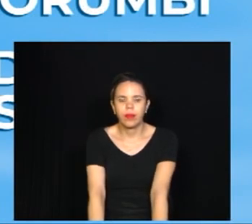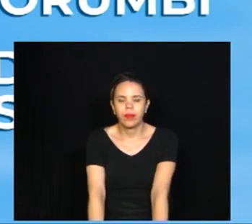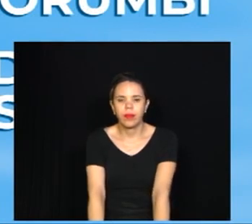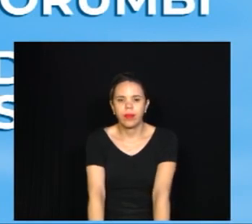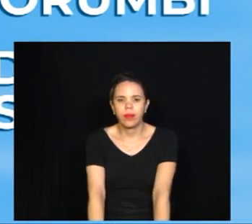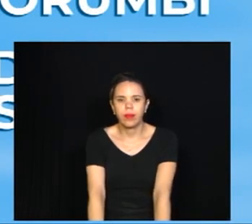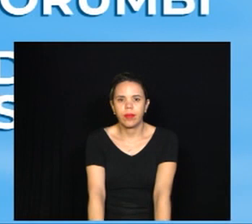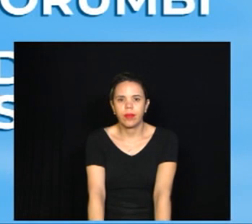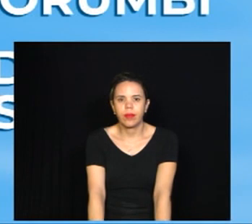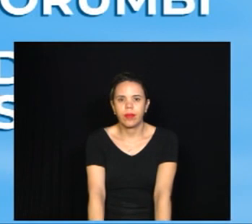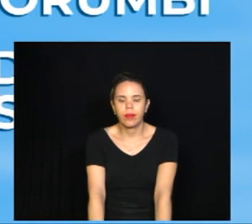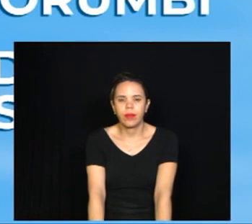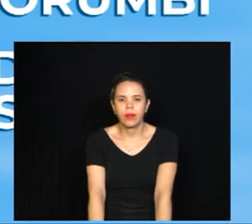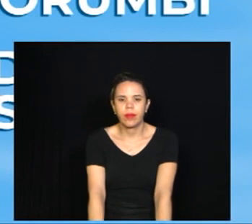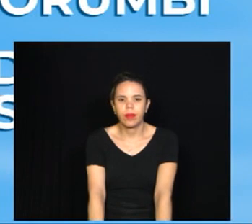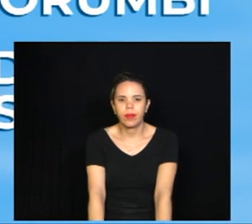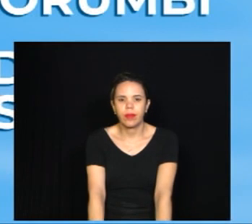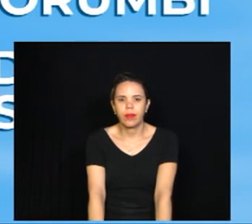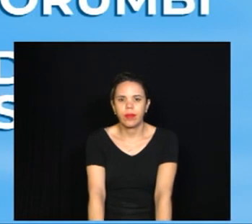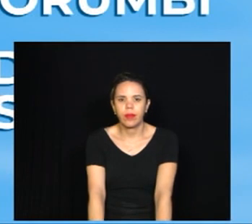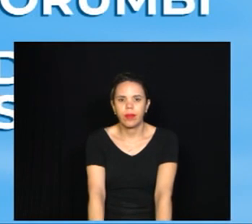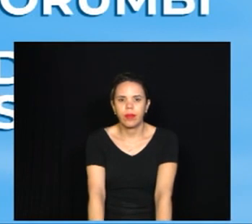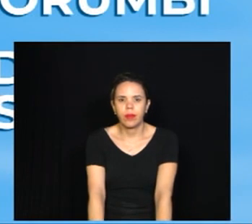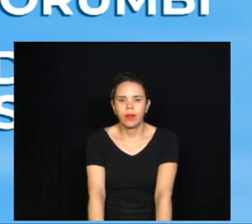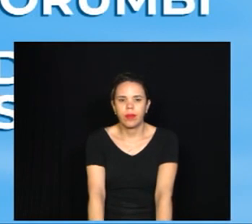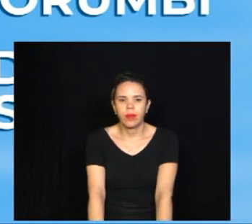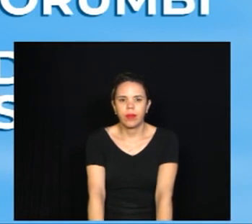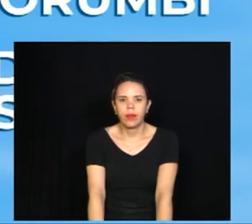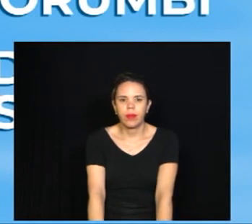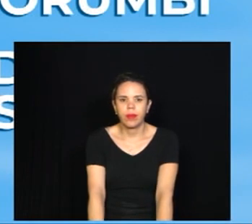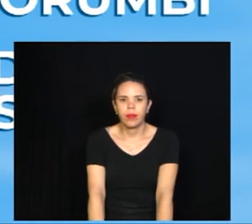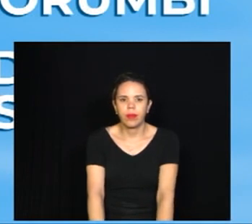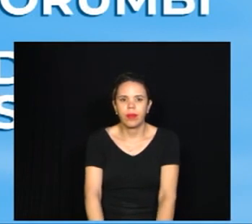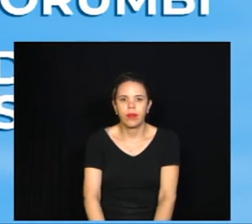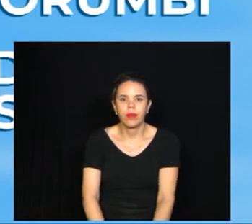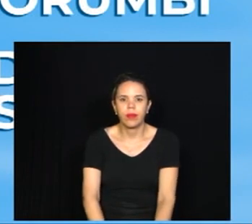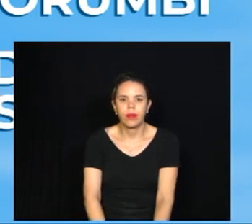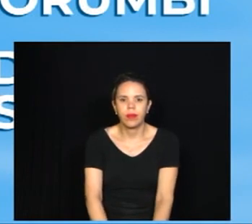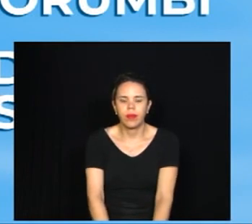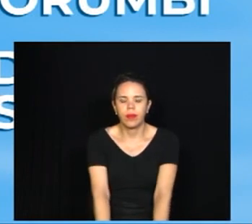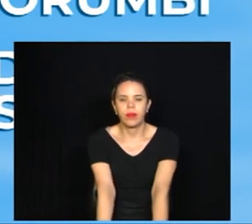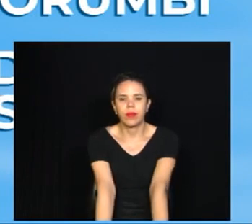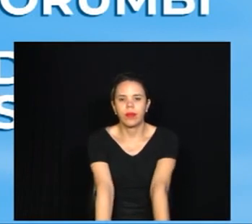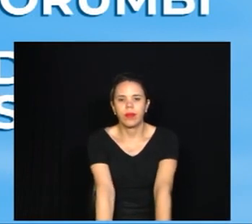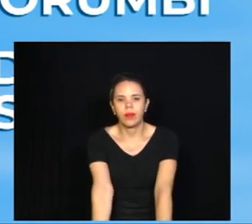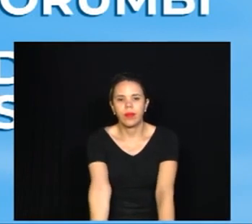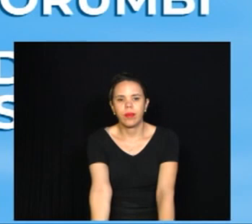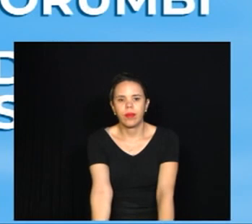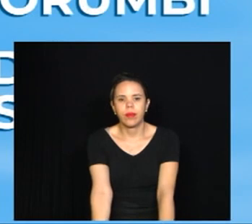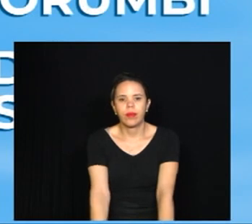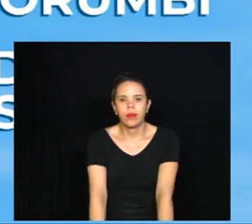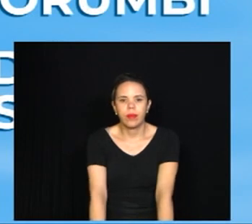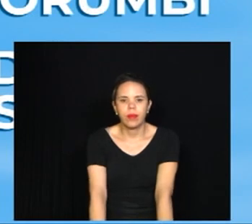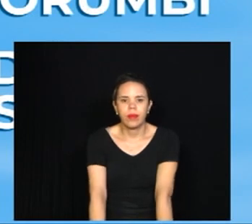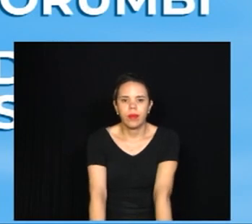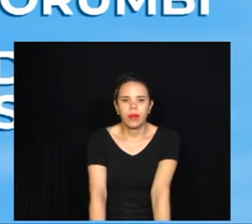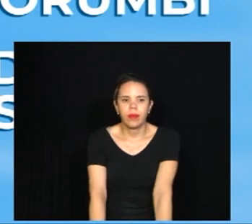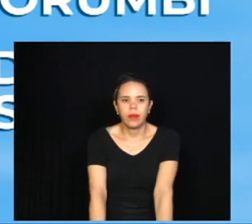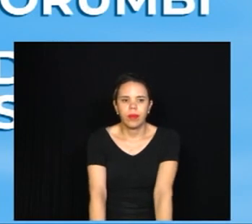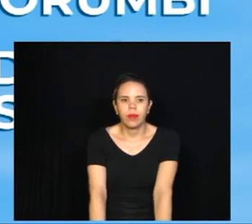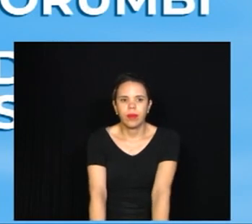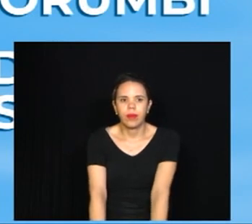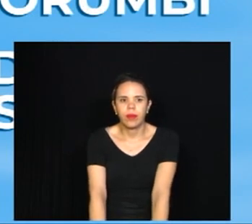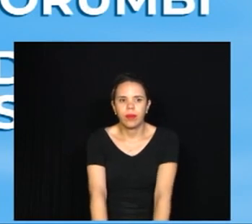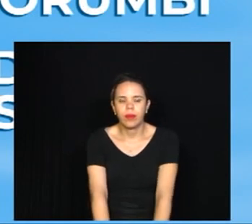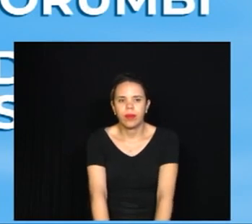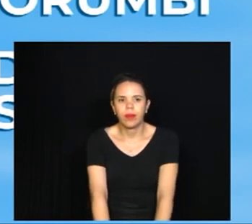Ipauçurama, Residencial Alto do Ipauçurama, Residencial Cidade Satélite Iris, Chácara Morumbi, Jardim